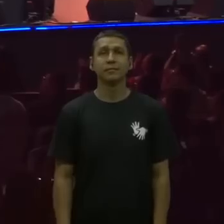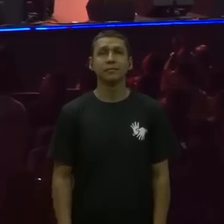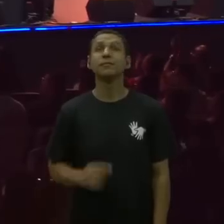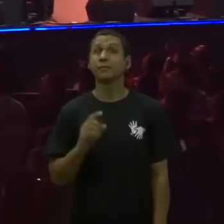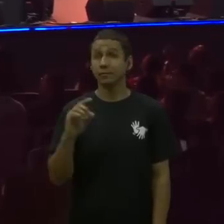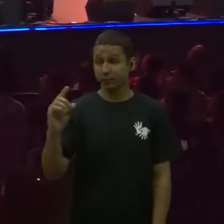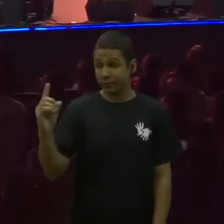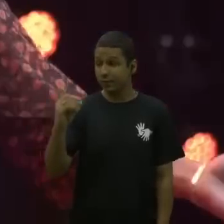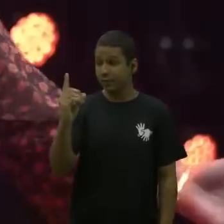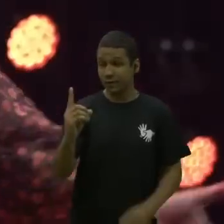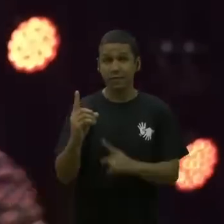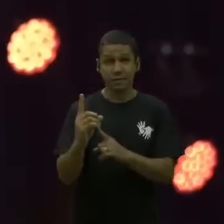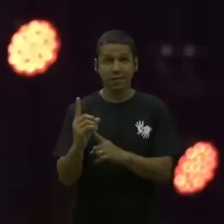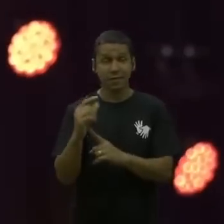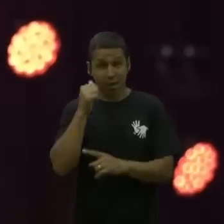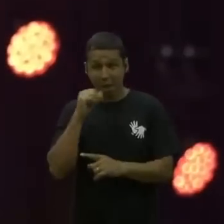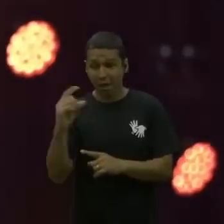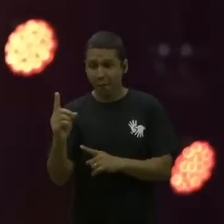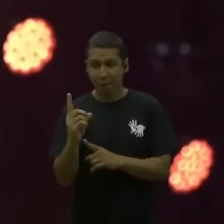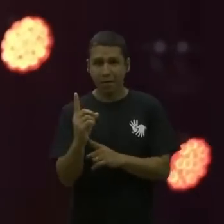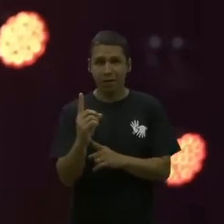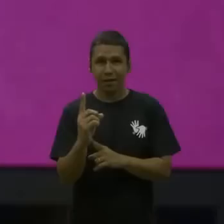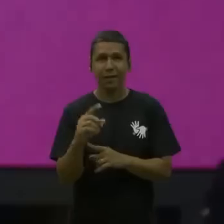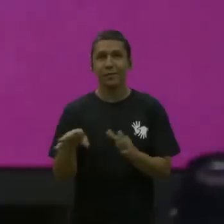Ela chegou.